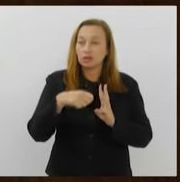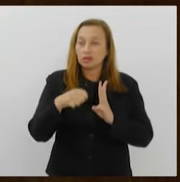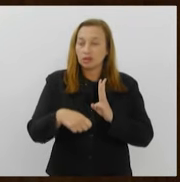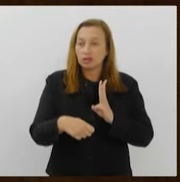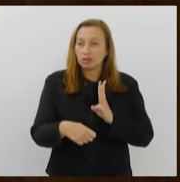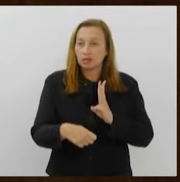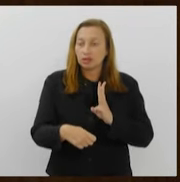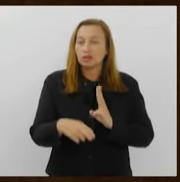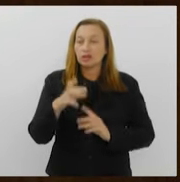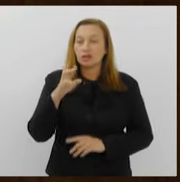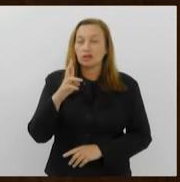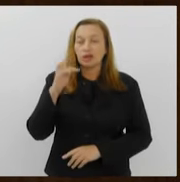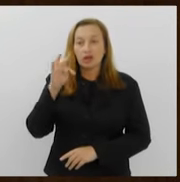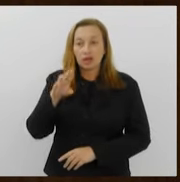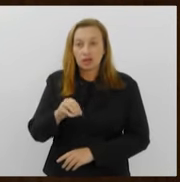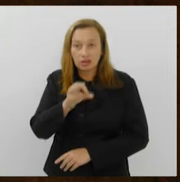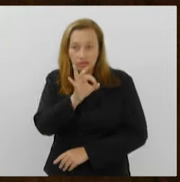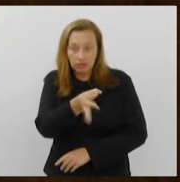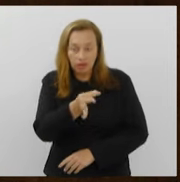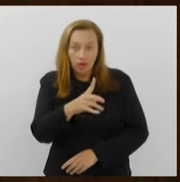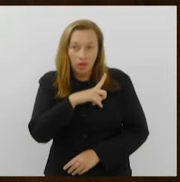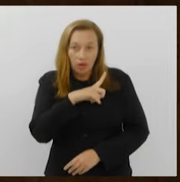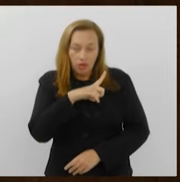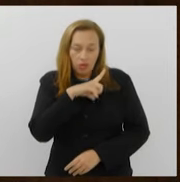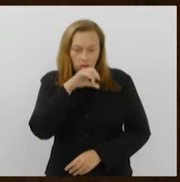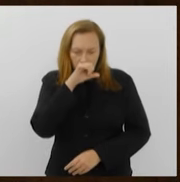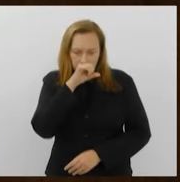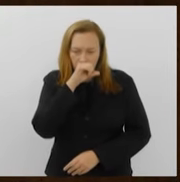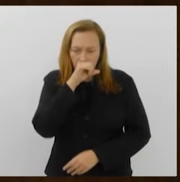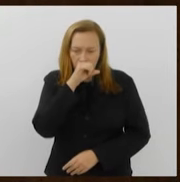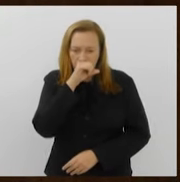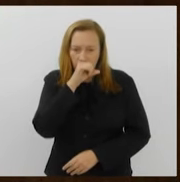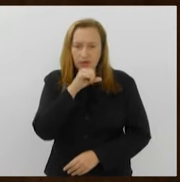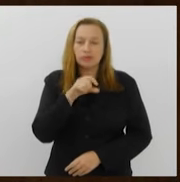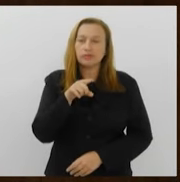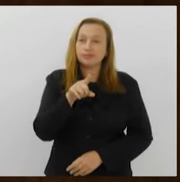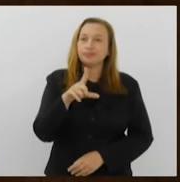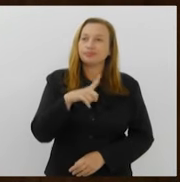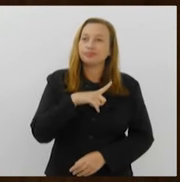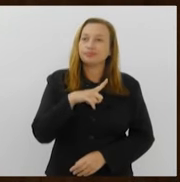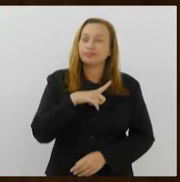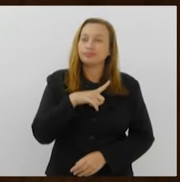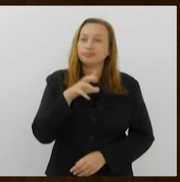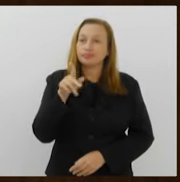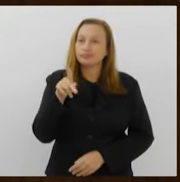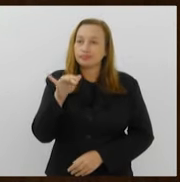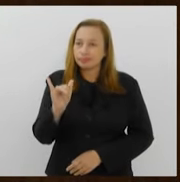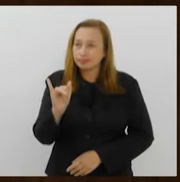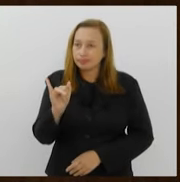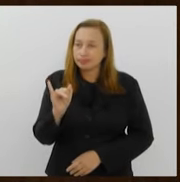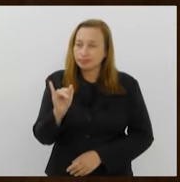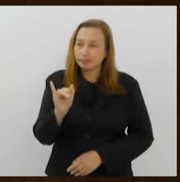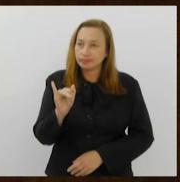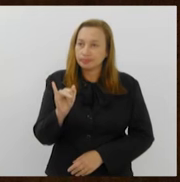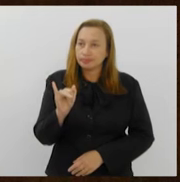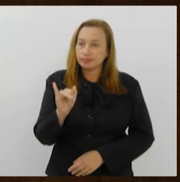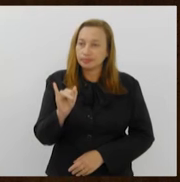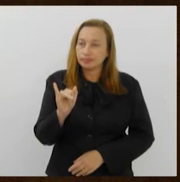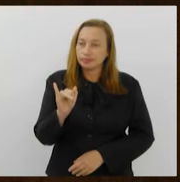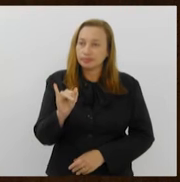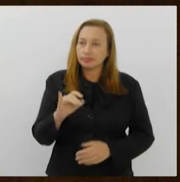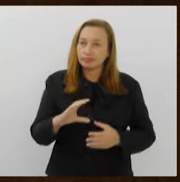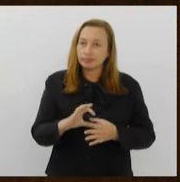você tem a absoluta certeza que você teve um pai que vai deixar